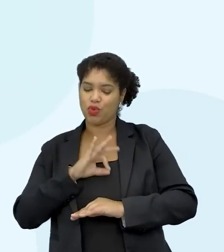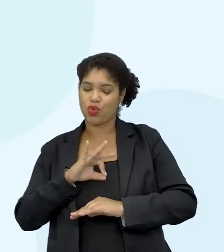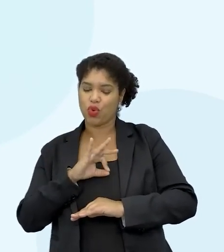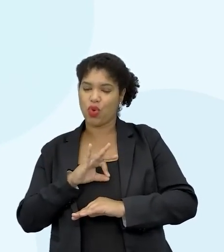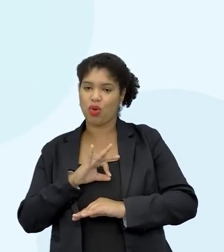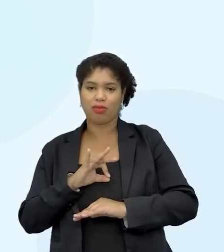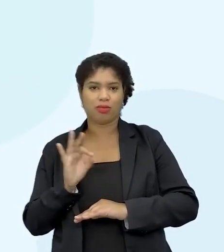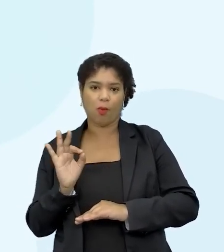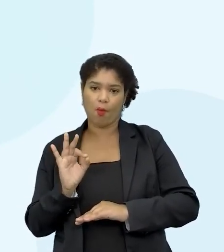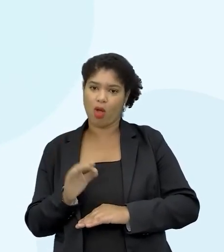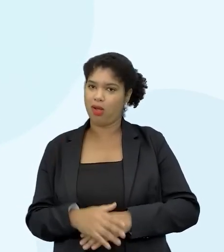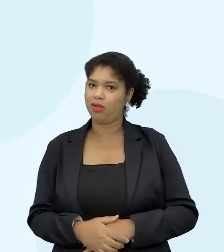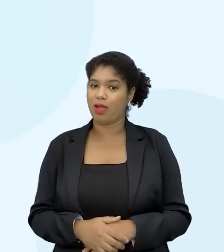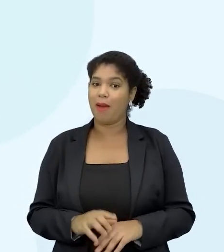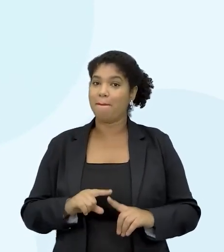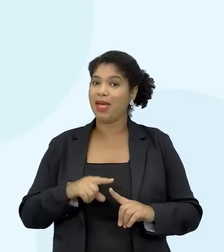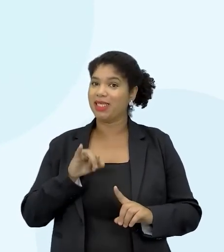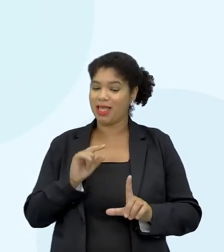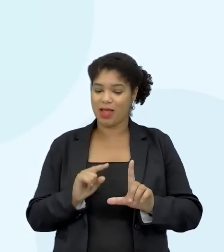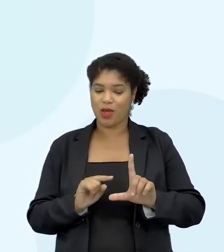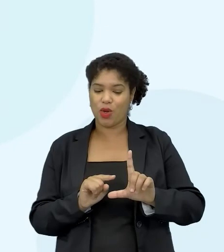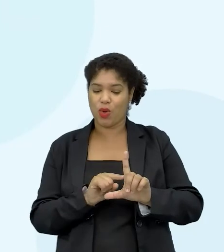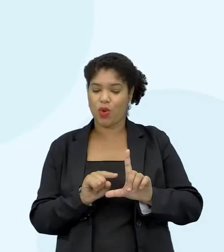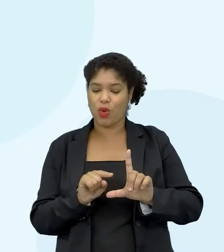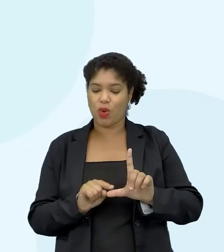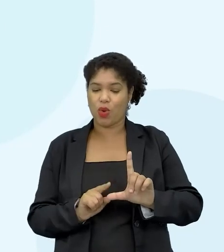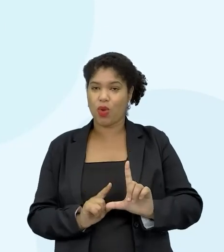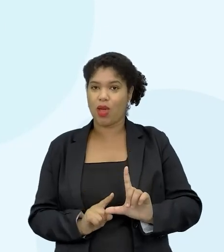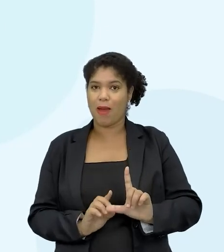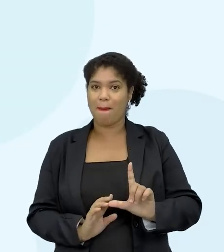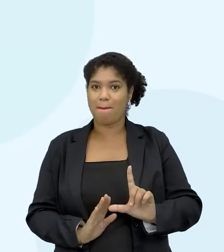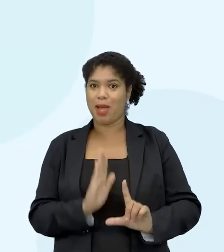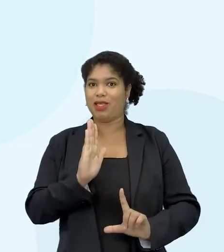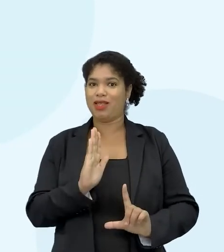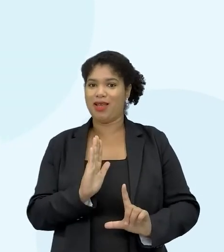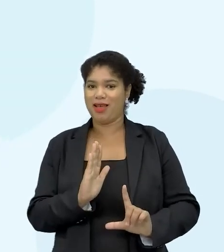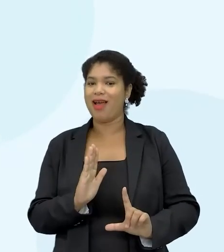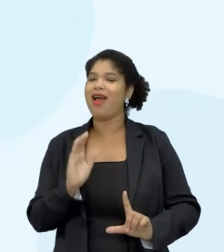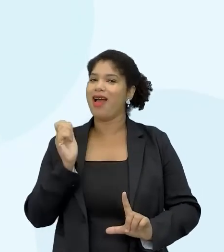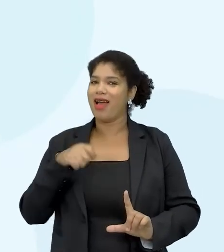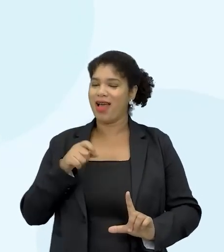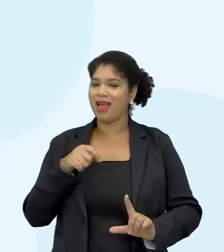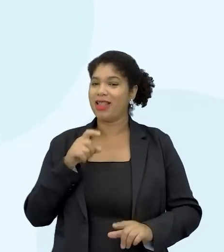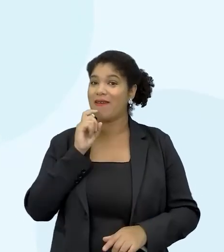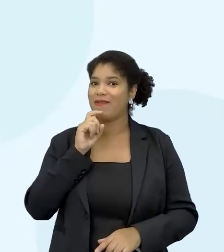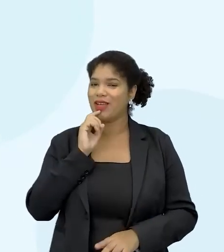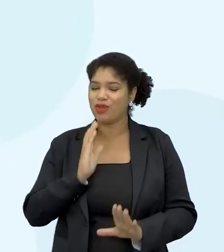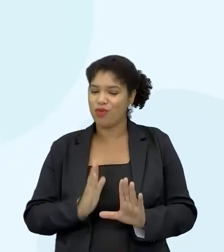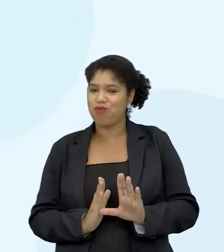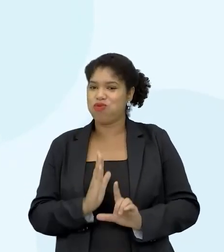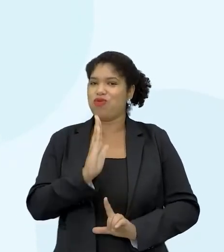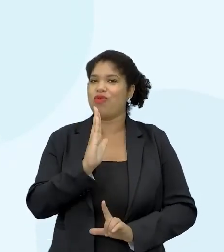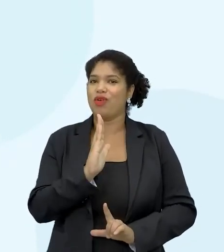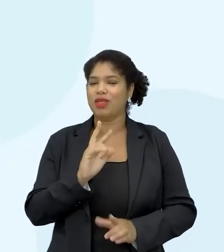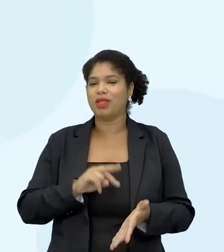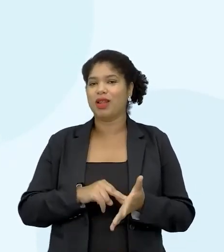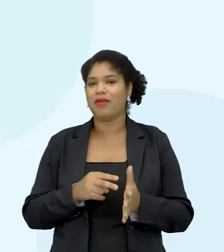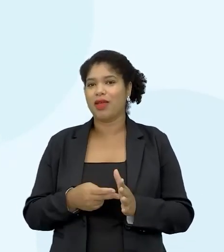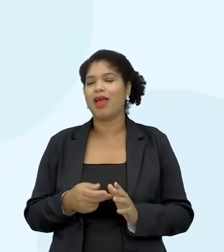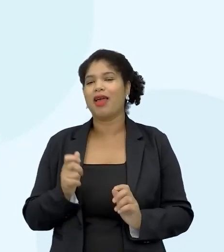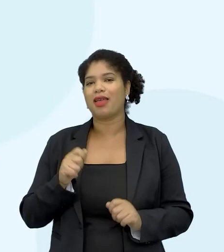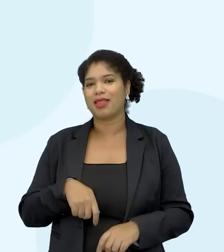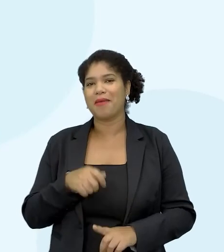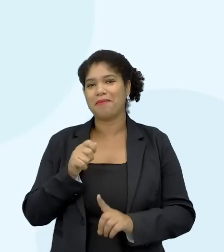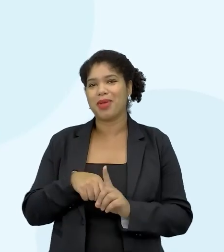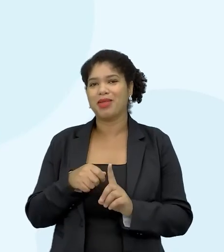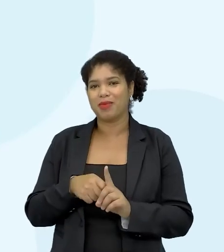ponto aí, a venda é maior, o gráfico verde fica maior. Algebricamente, a gente resolve essa equação. Olha lá, onde está o 14